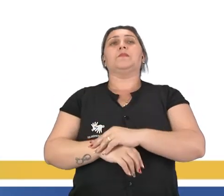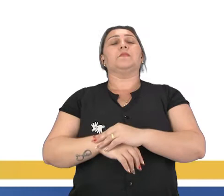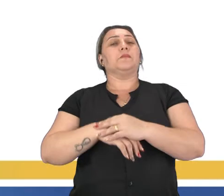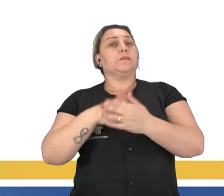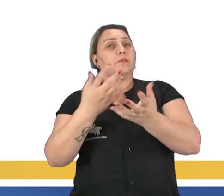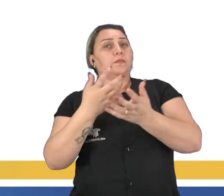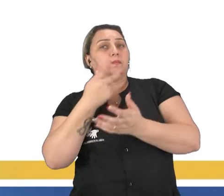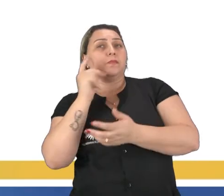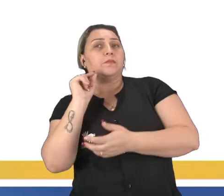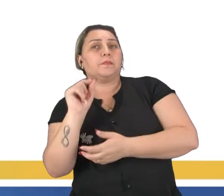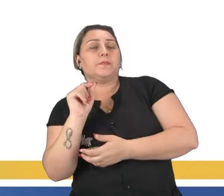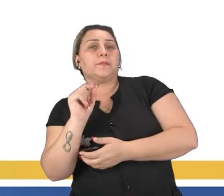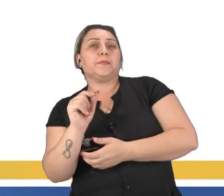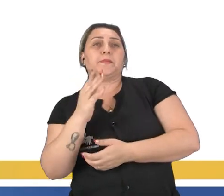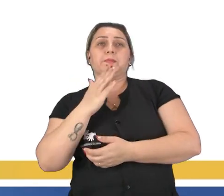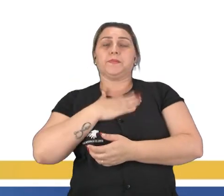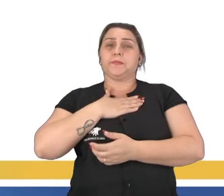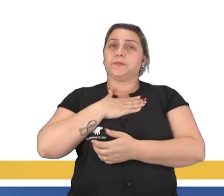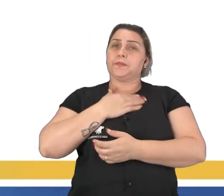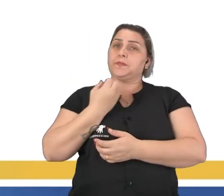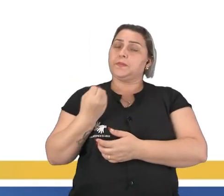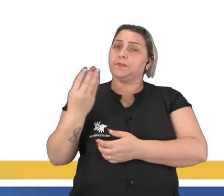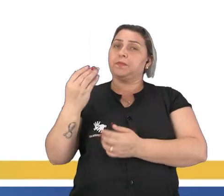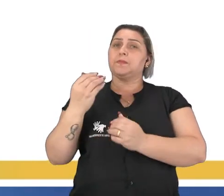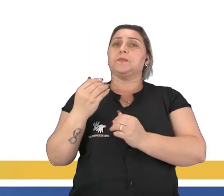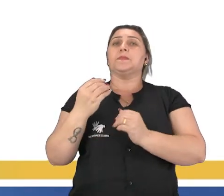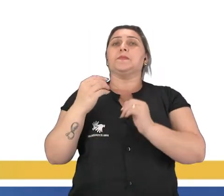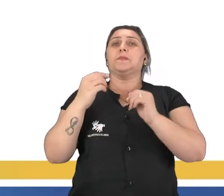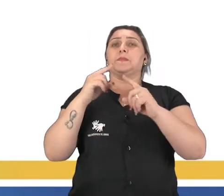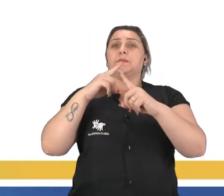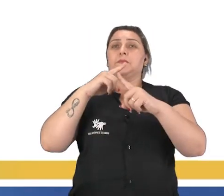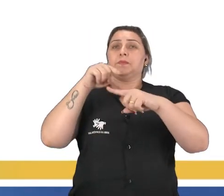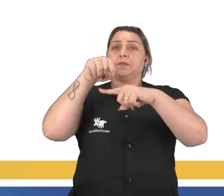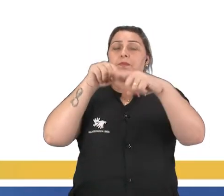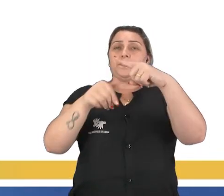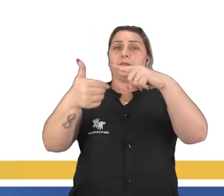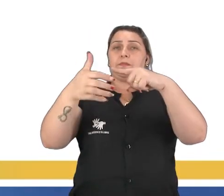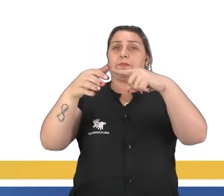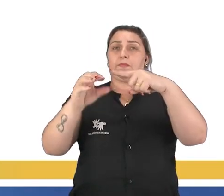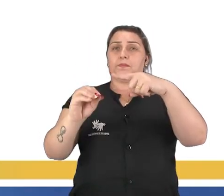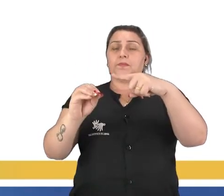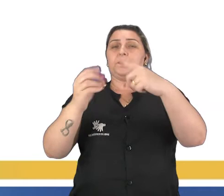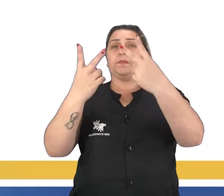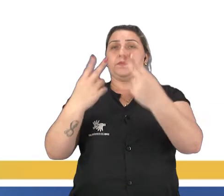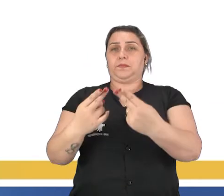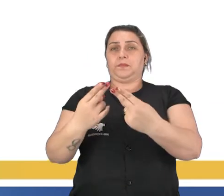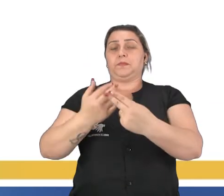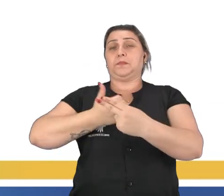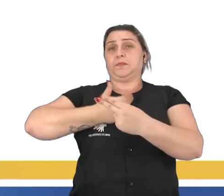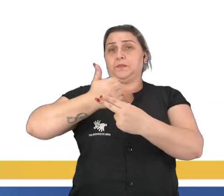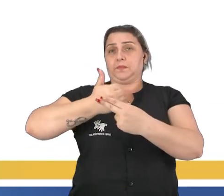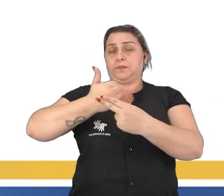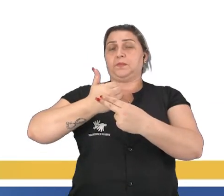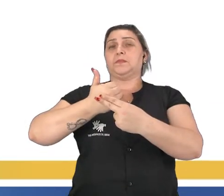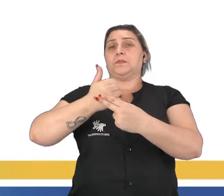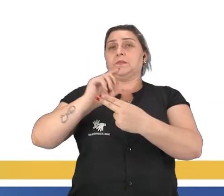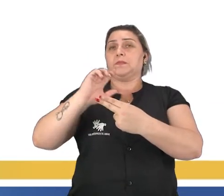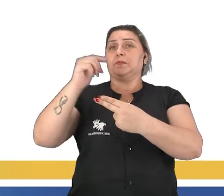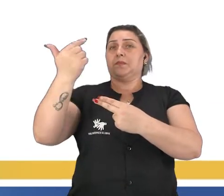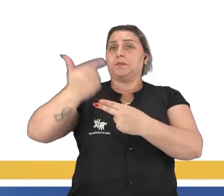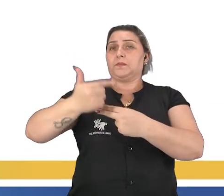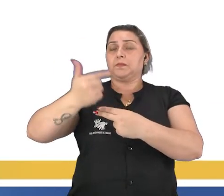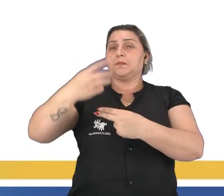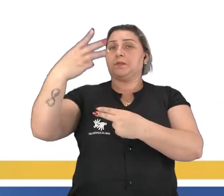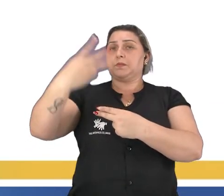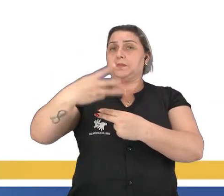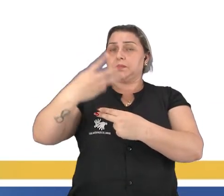estou querendo dizer que o meu percurso foi dividido em 10 partes iguais. E aí no primeiro dia ele correu uma parte e no segundo dia ele